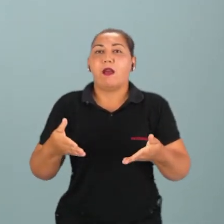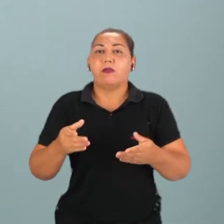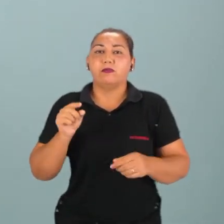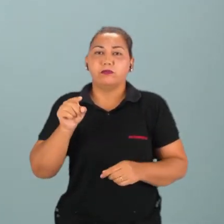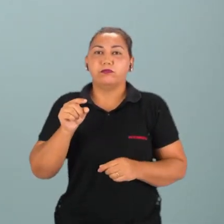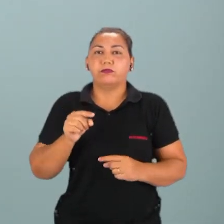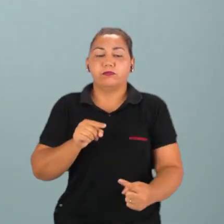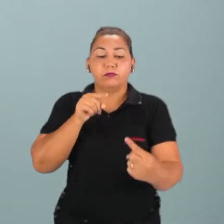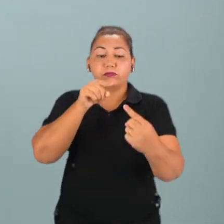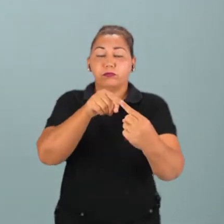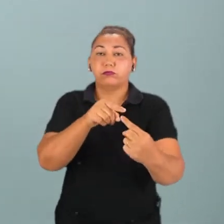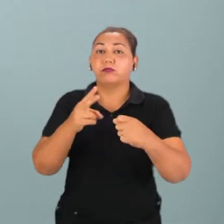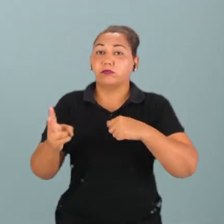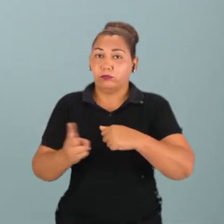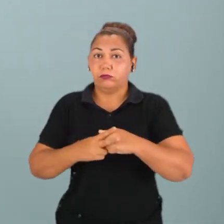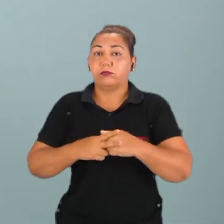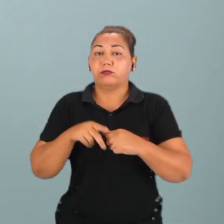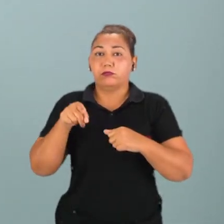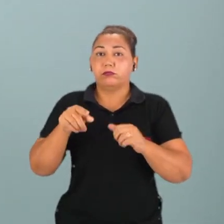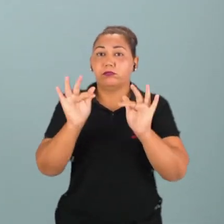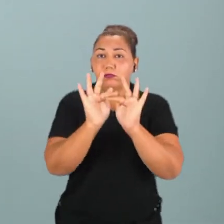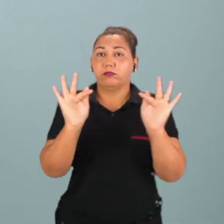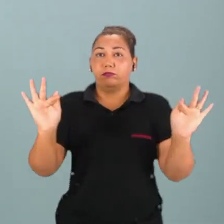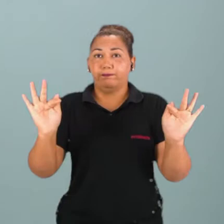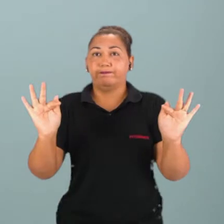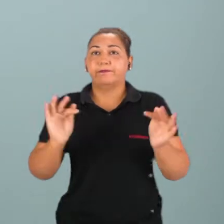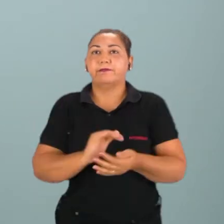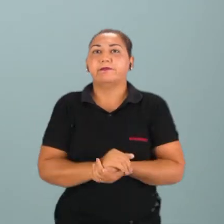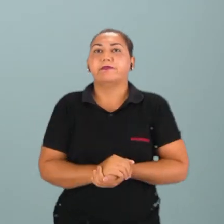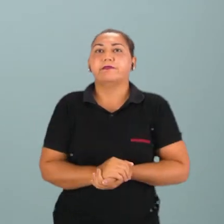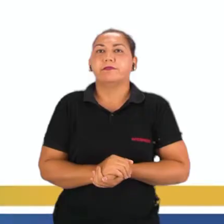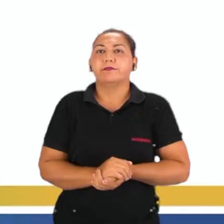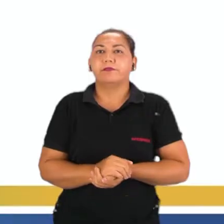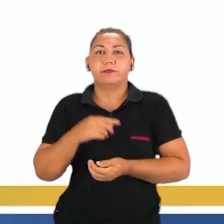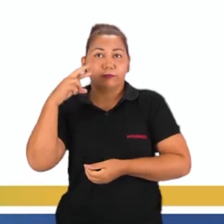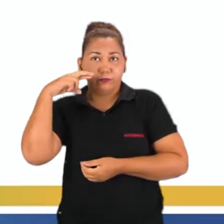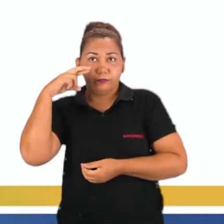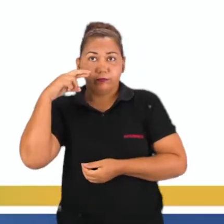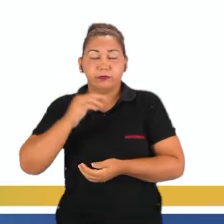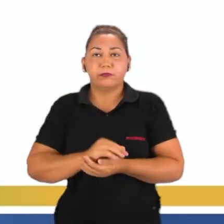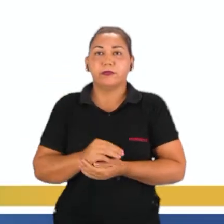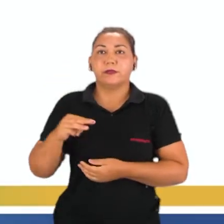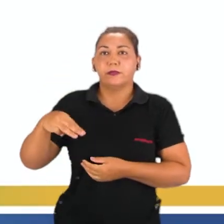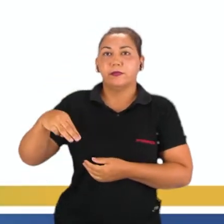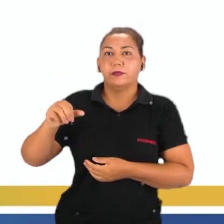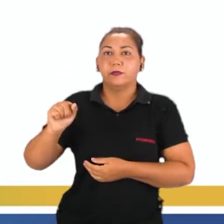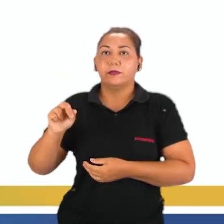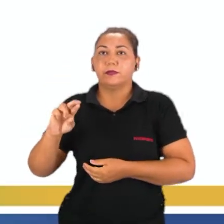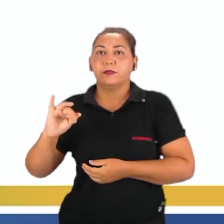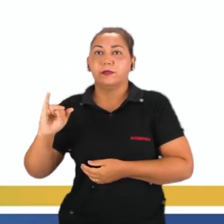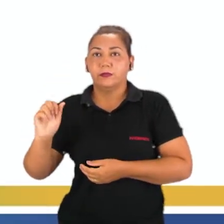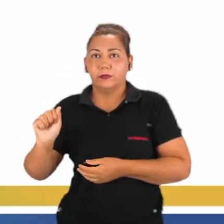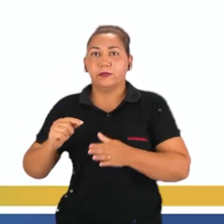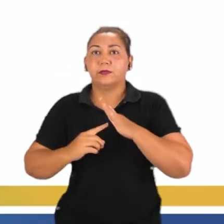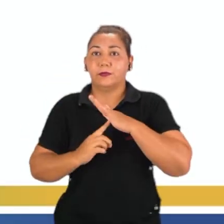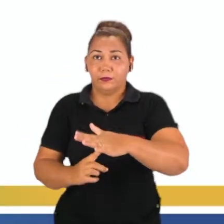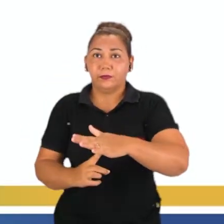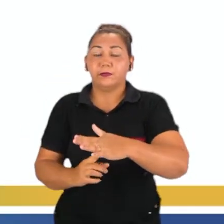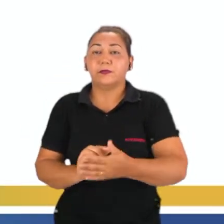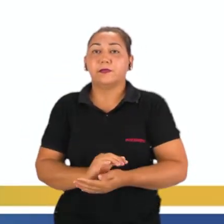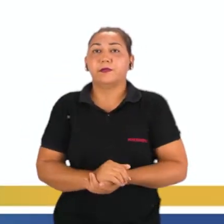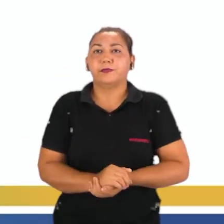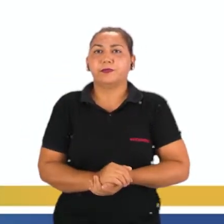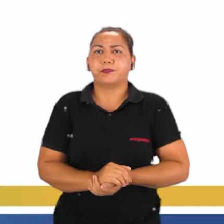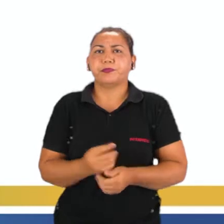verbo nesta frase. Observe mais uma vez. Maria vai à feira. Neste caso,